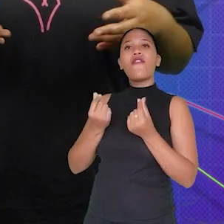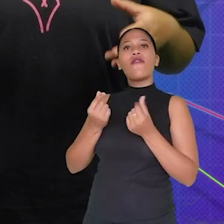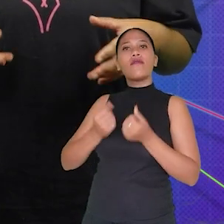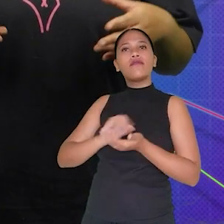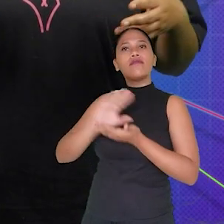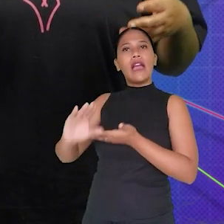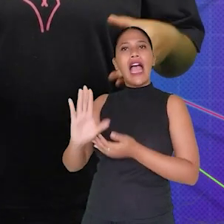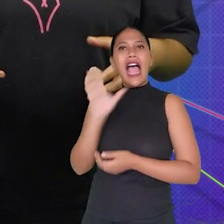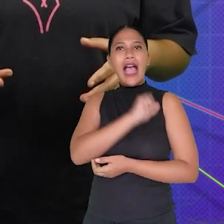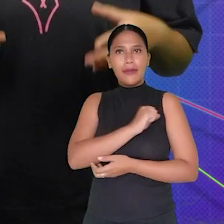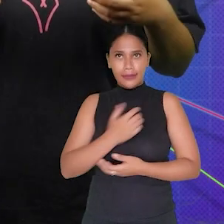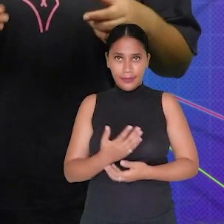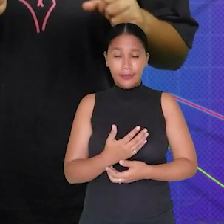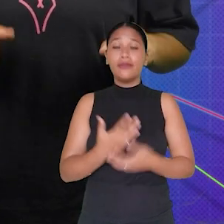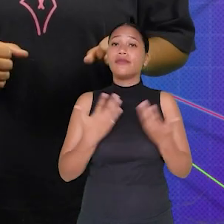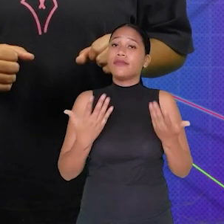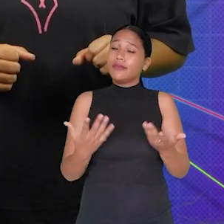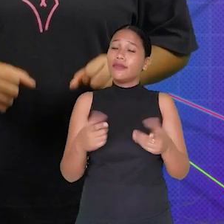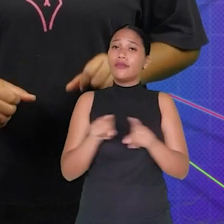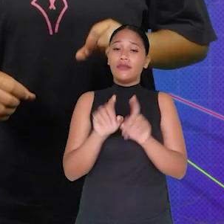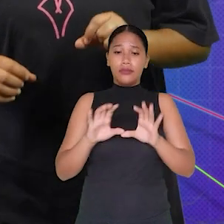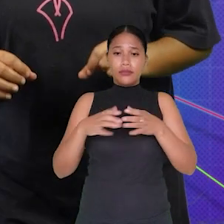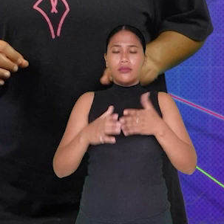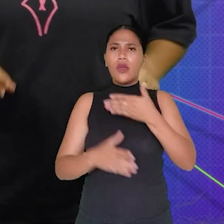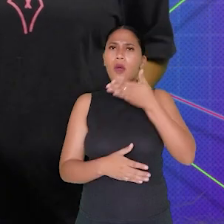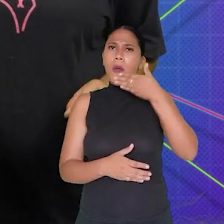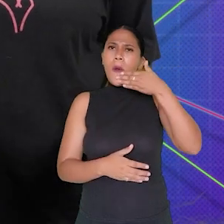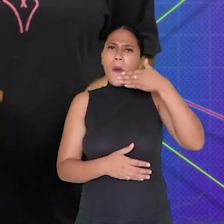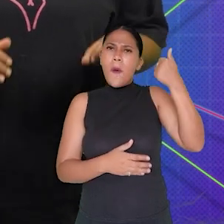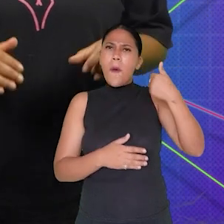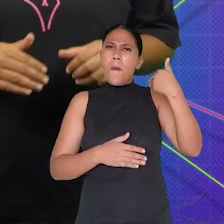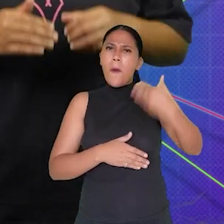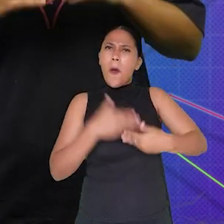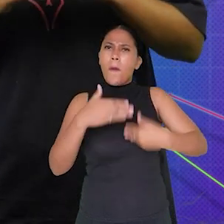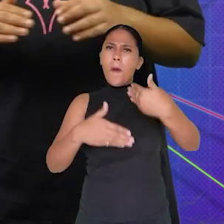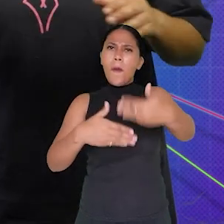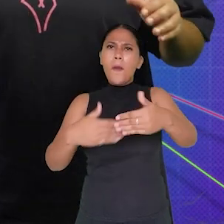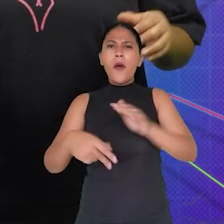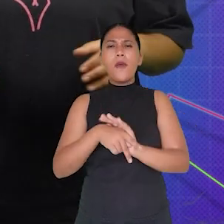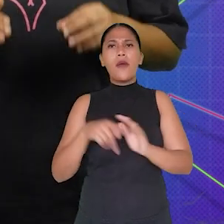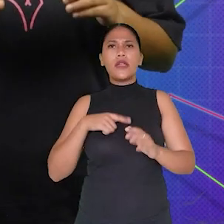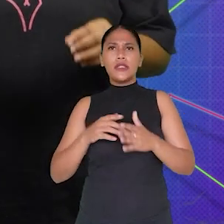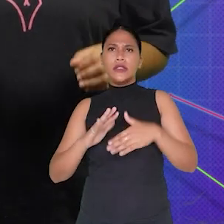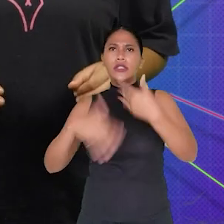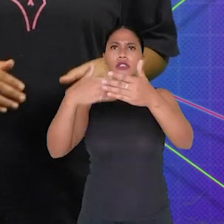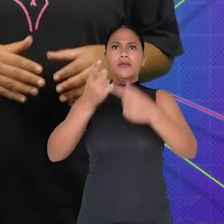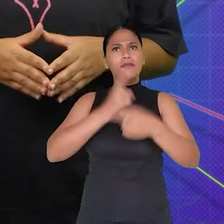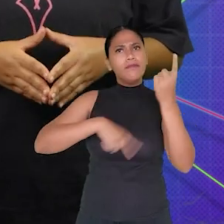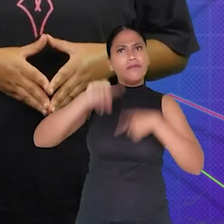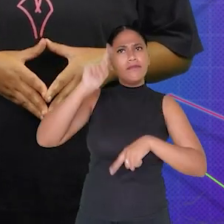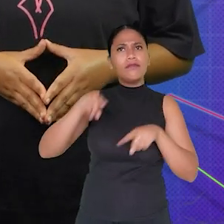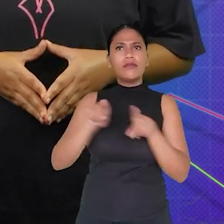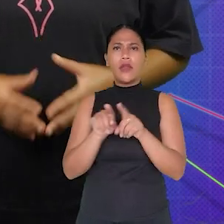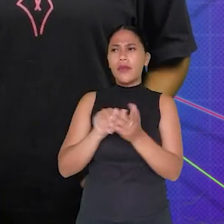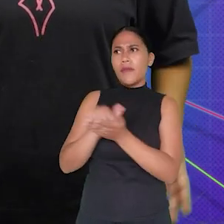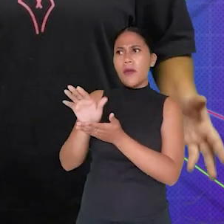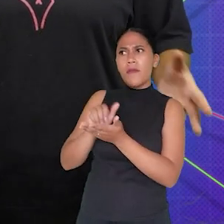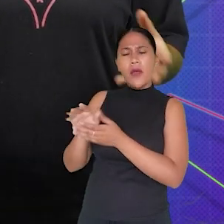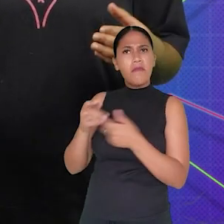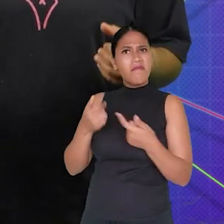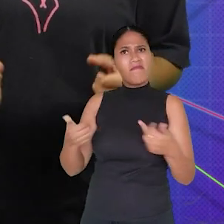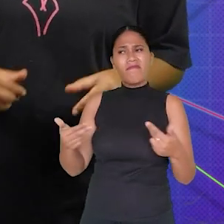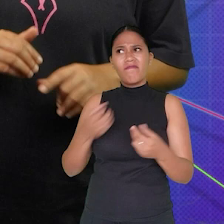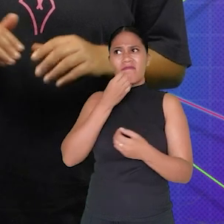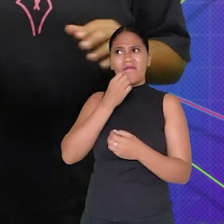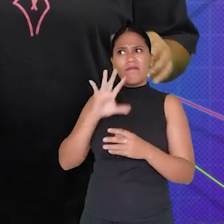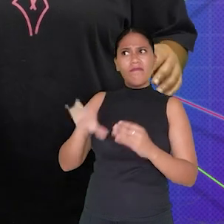fornecer valor de forma mais rápida e eficiente. A equipe também se concentra em melhorar continuamente os processos de desenvolvimento, eliminando